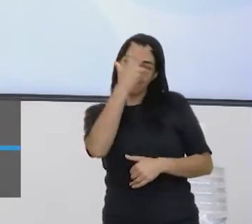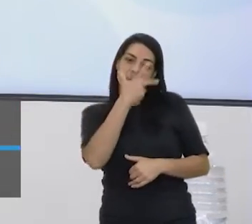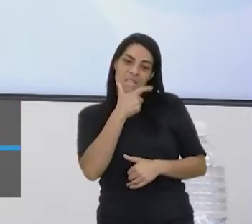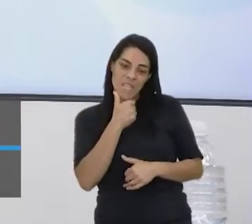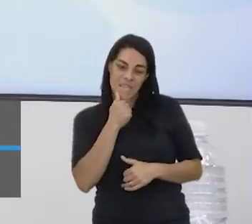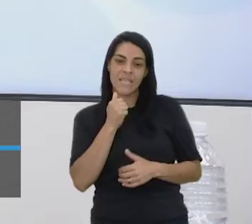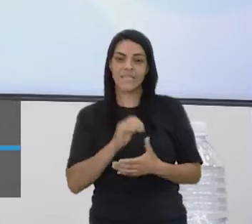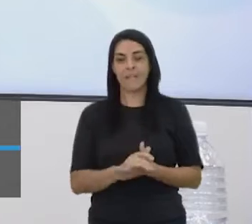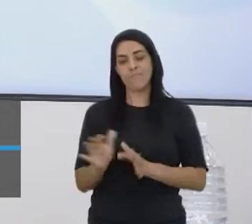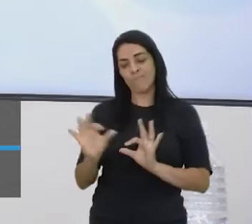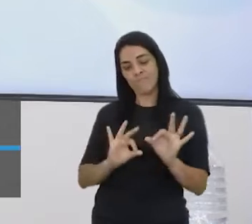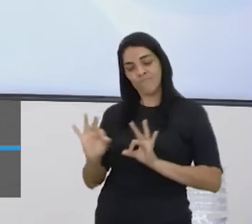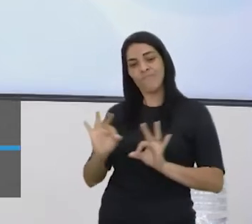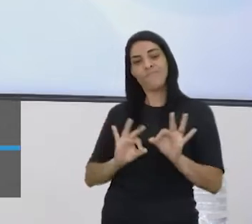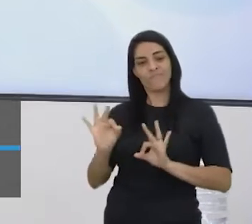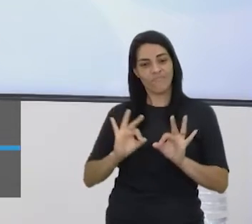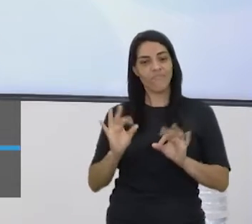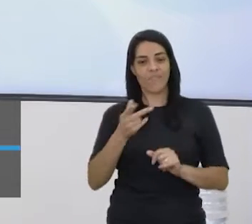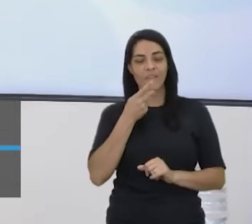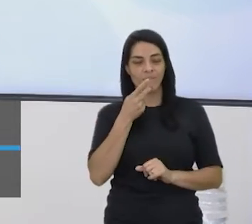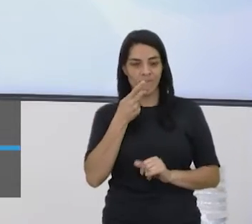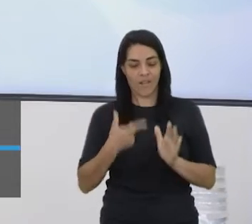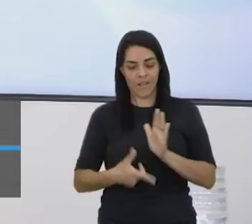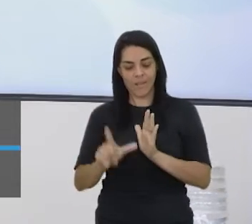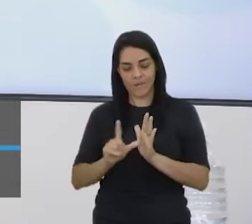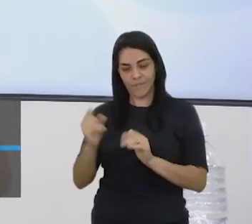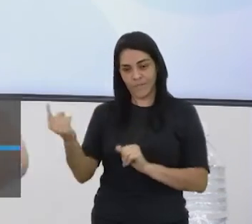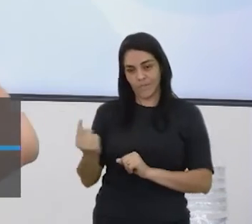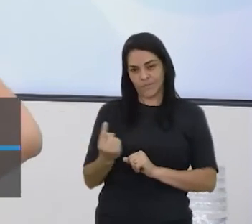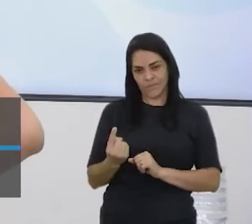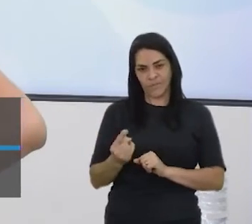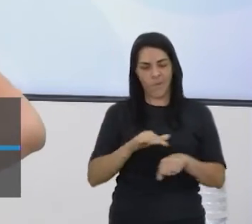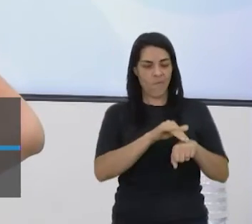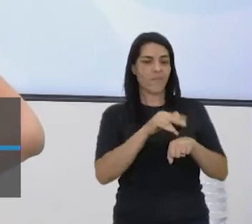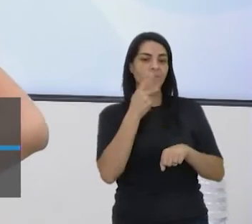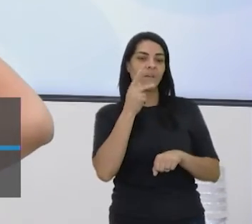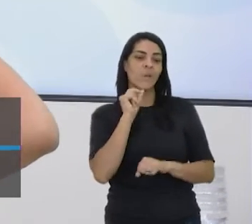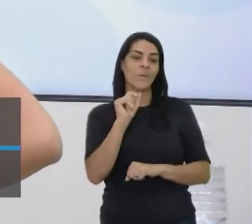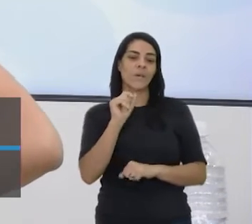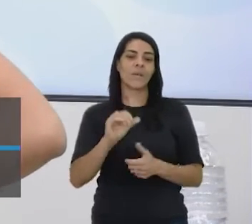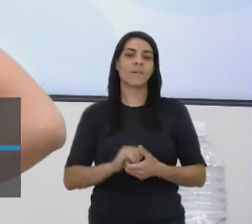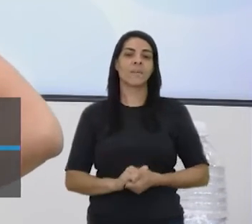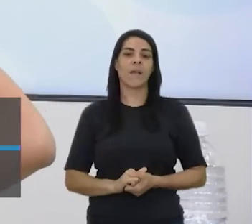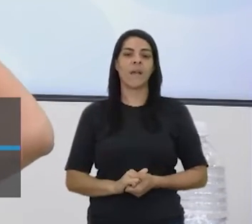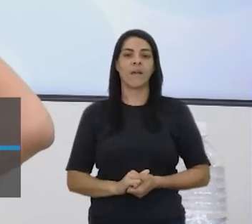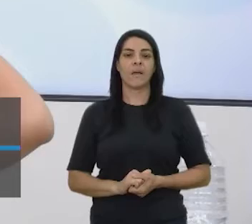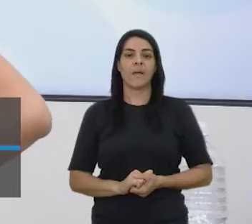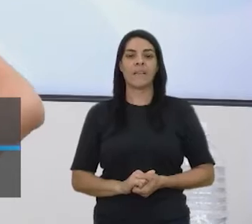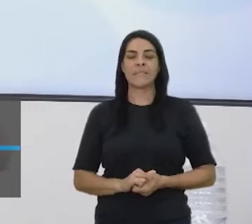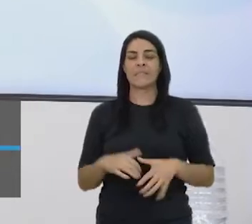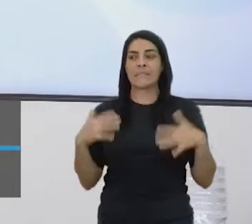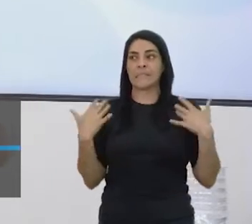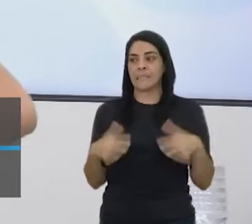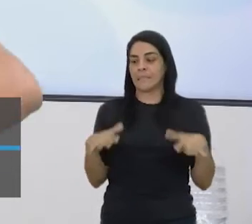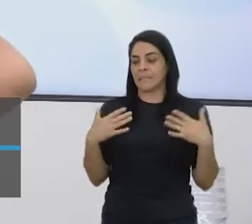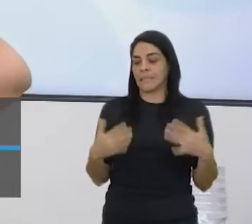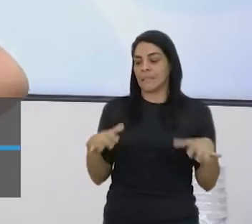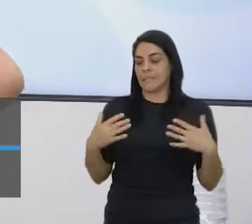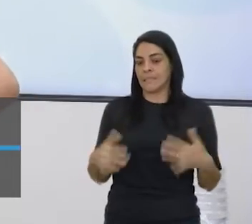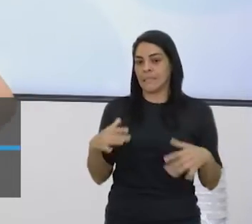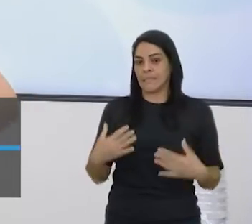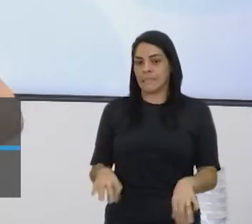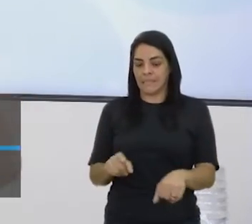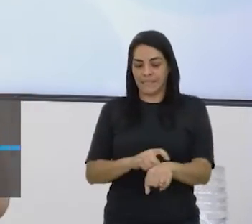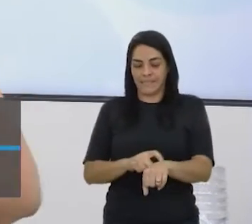tava me arrumando e principalmente tava falando com o pessoal de vir para cá falei para eles eu falei meu tô com frio na barriga eu tô com